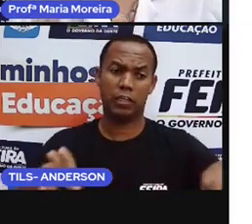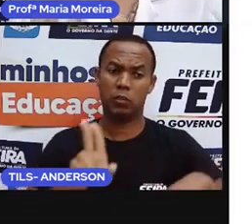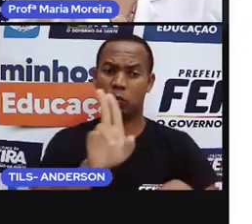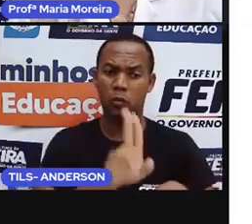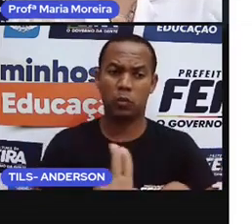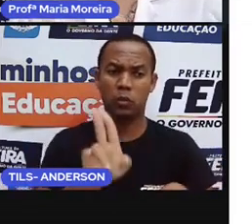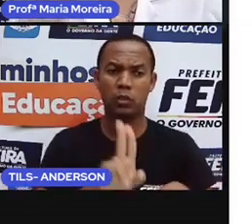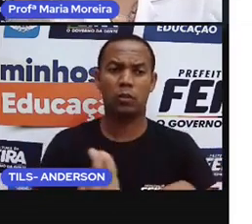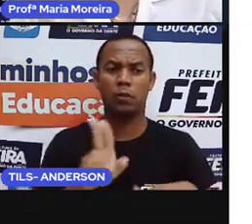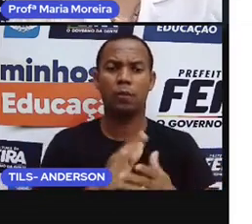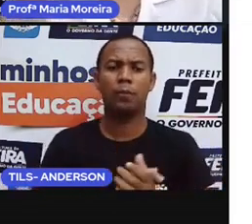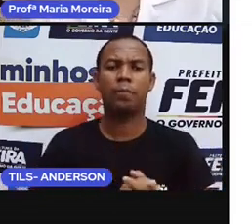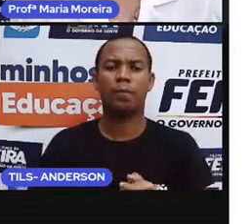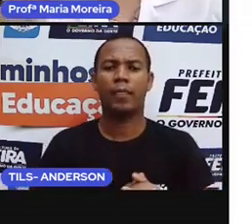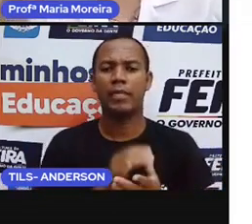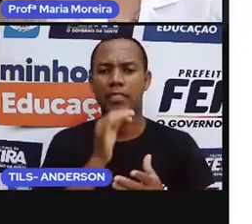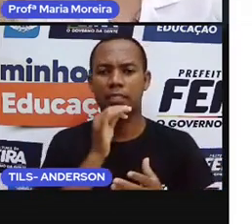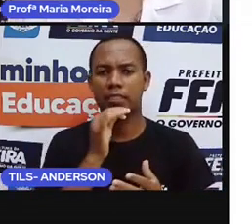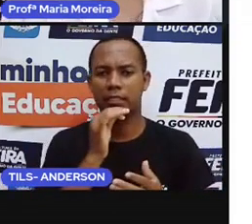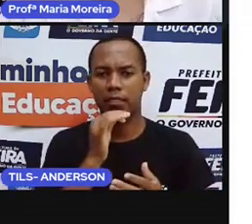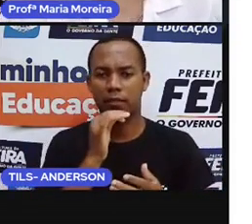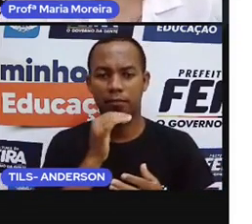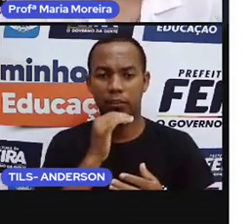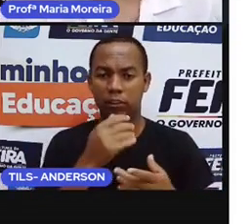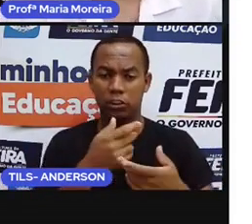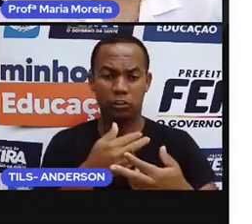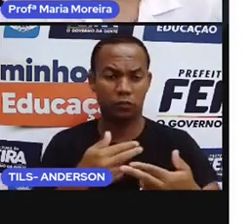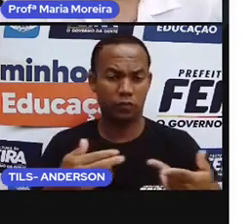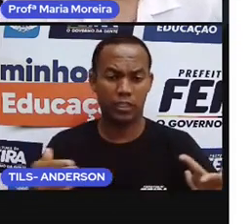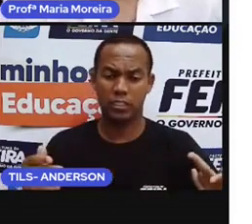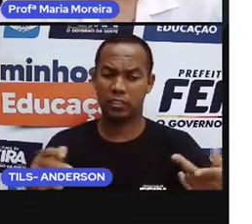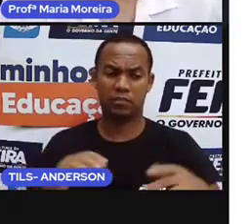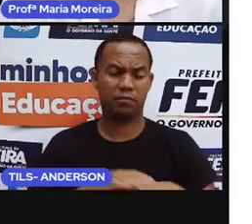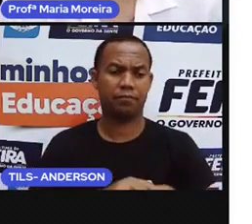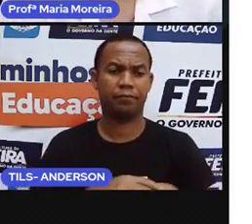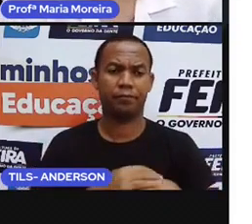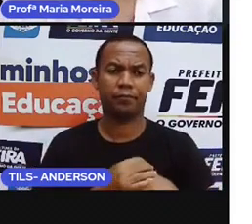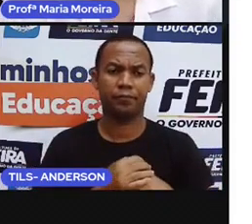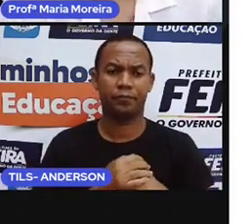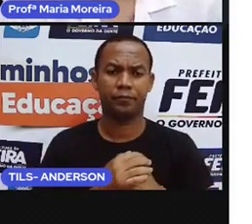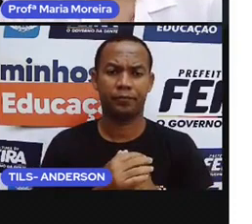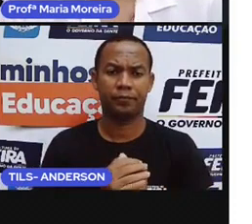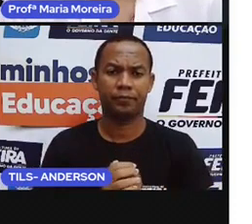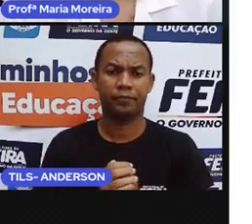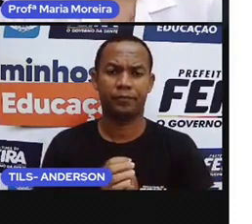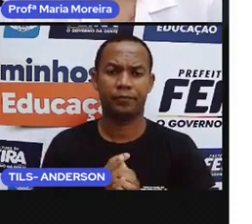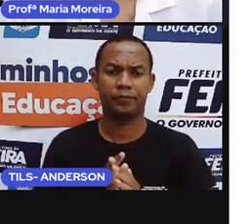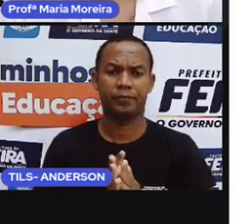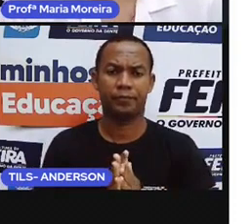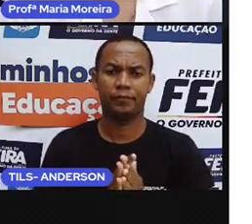o fazer a música, e essa música ela é utilizada para diversas coisas, né?